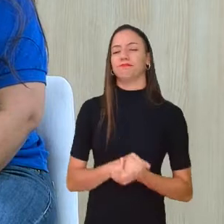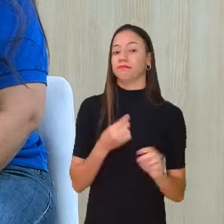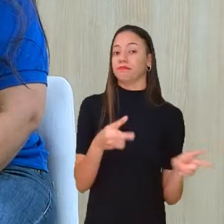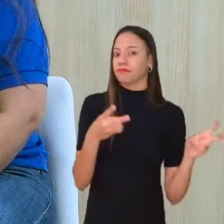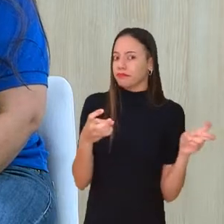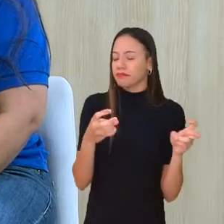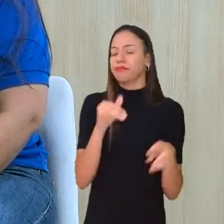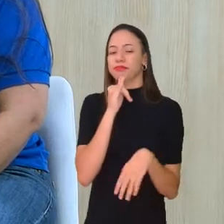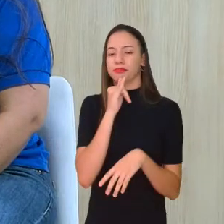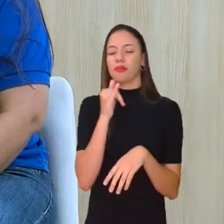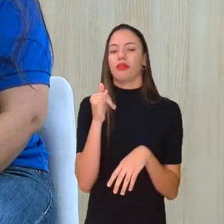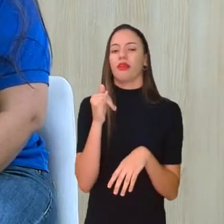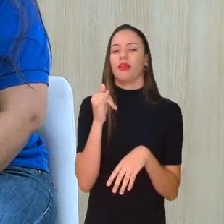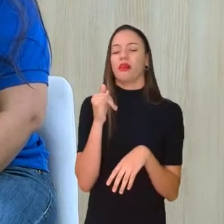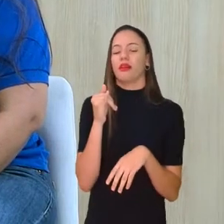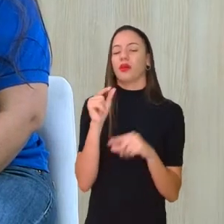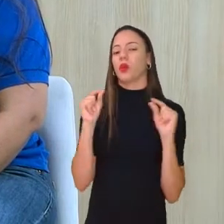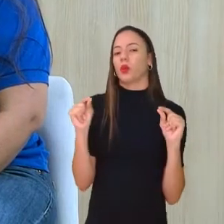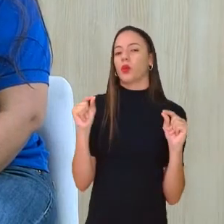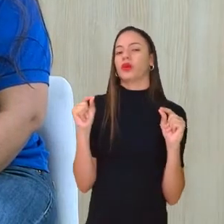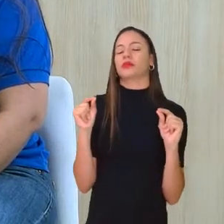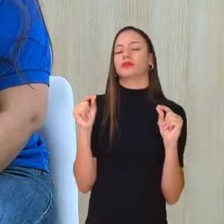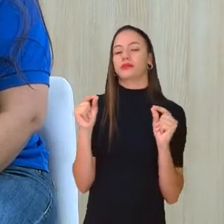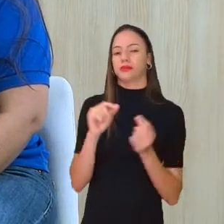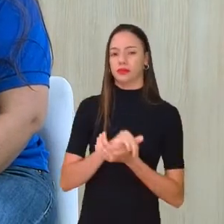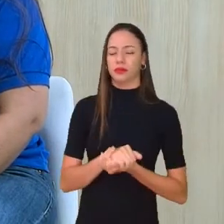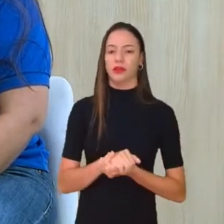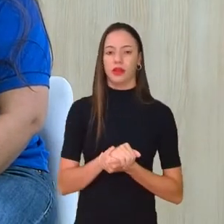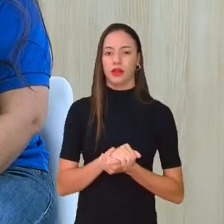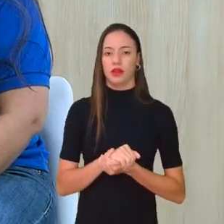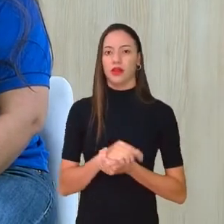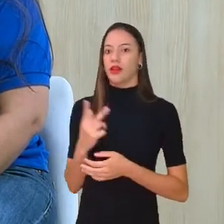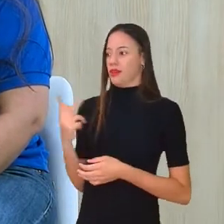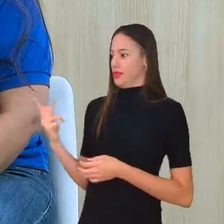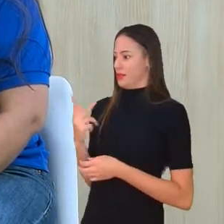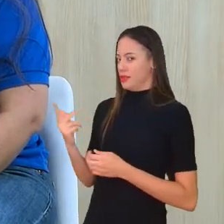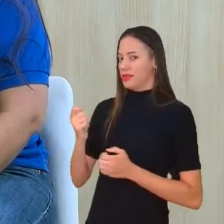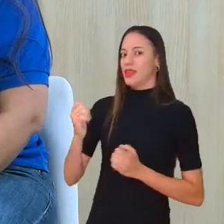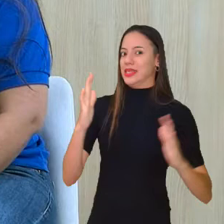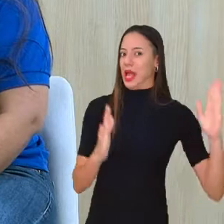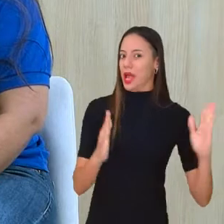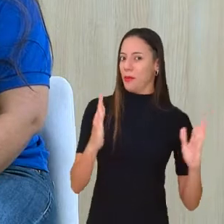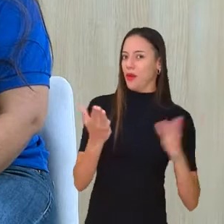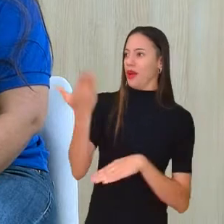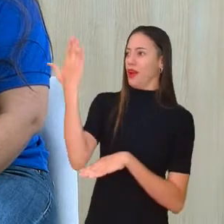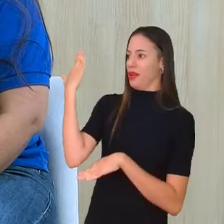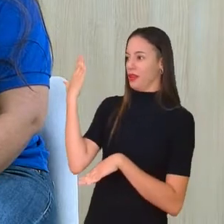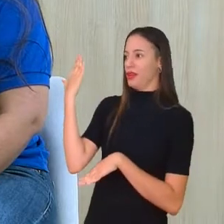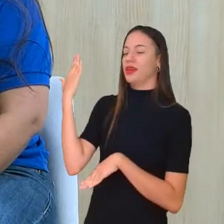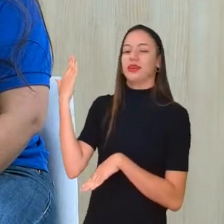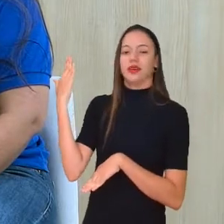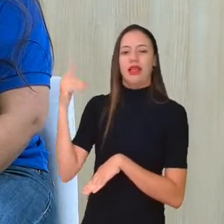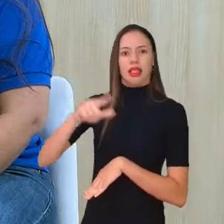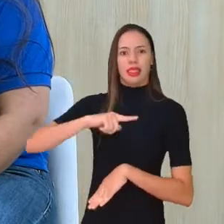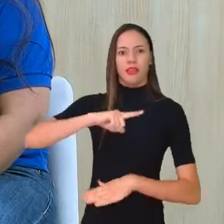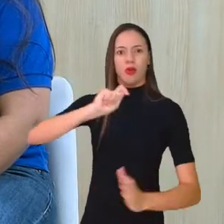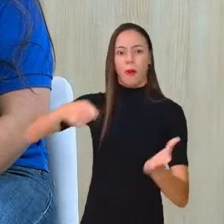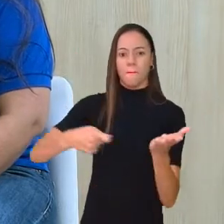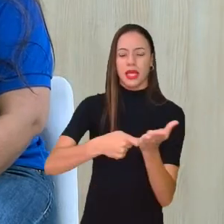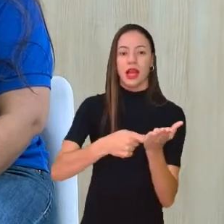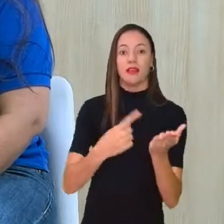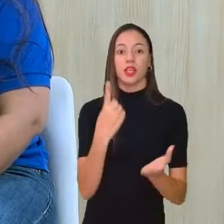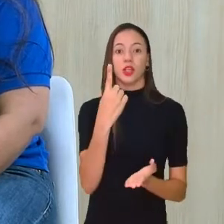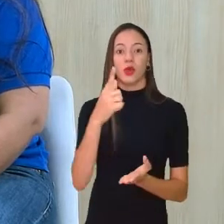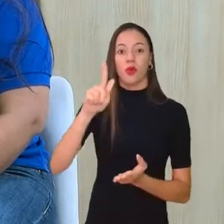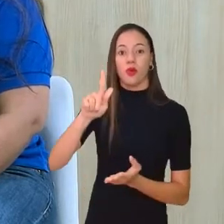por exemplo, Carla, que na nossa época, né? Na época deles não, assim, eu quando tive um pendrive de 1 GB, eu